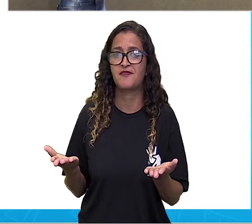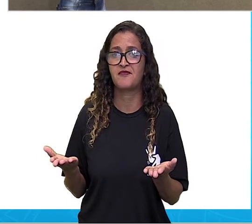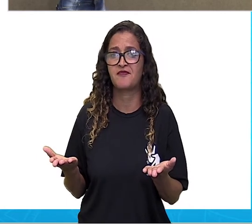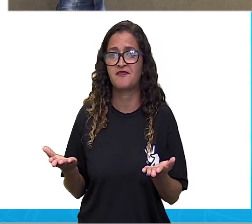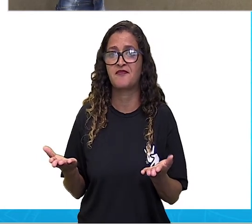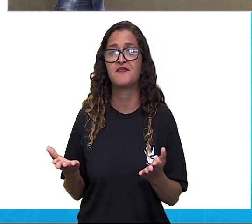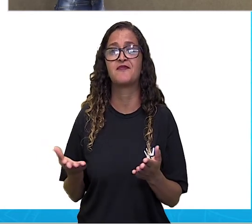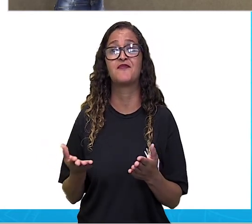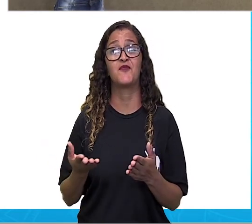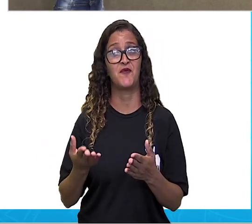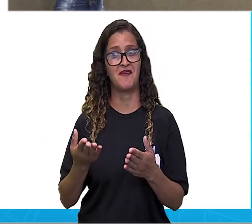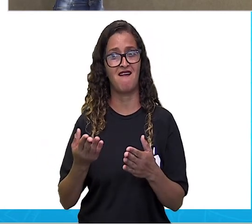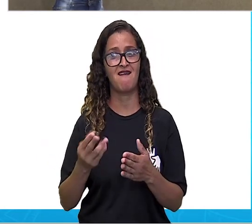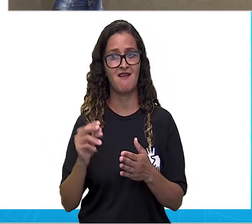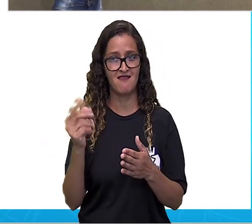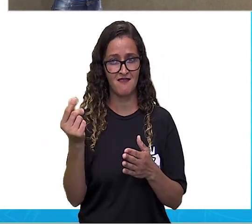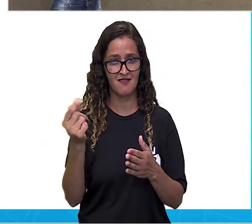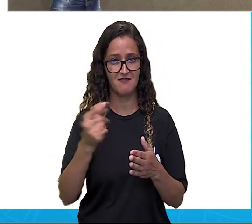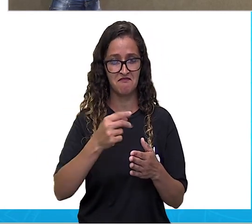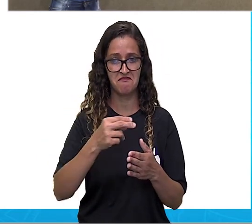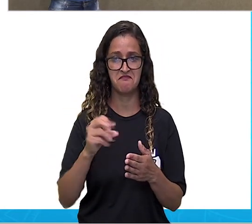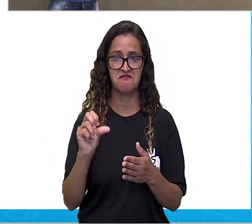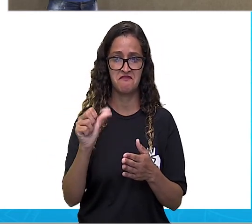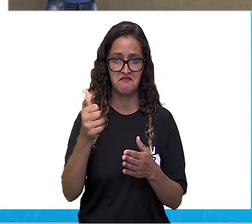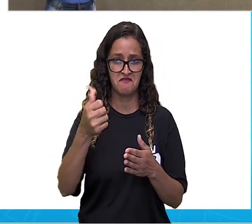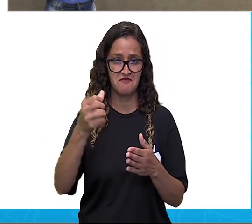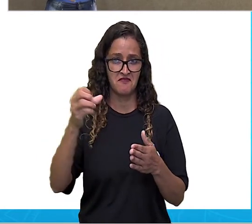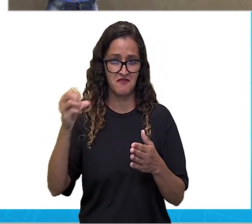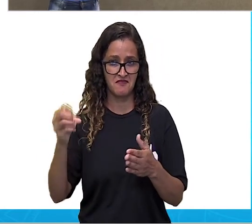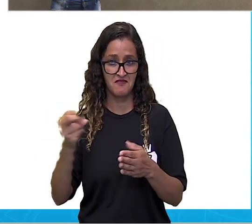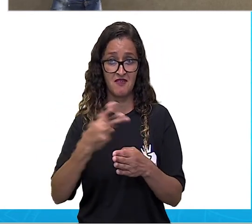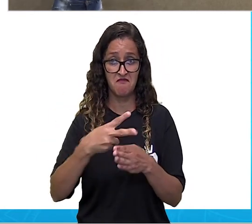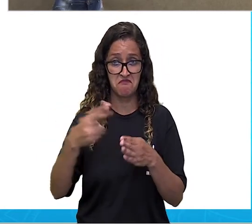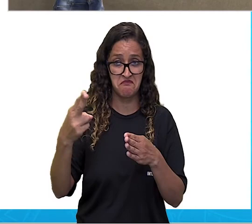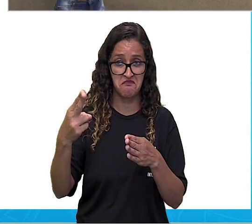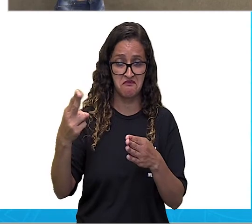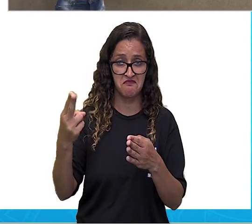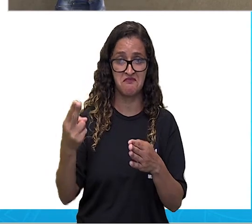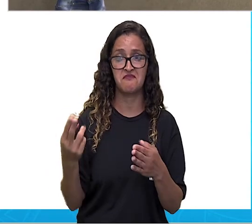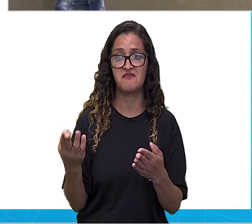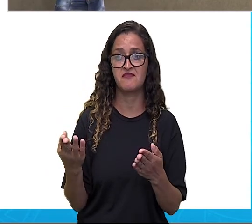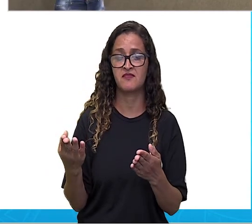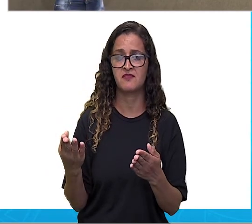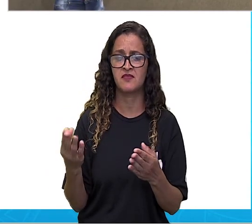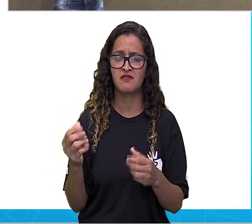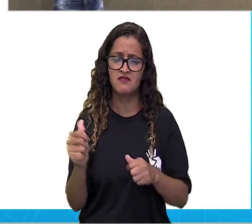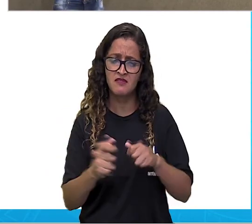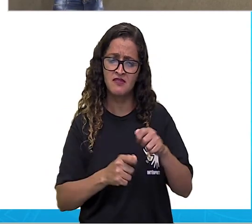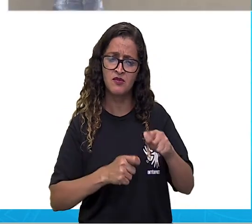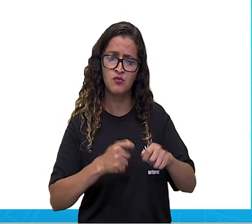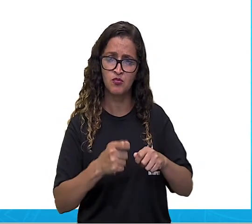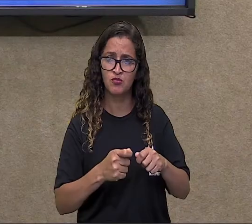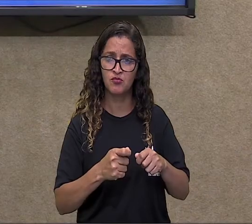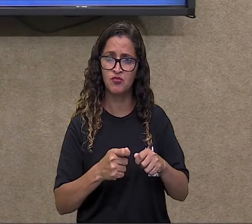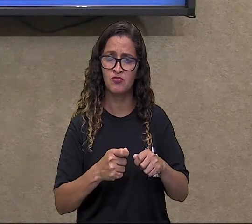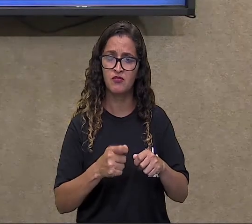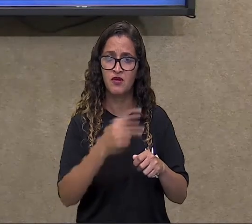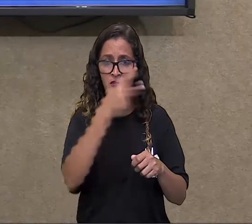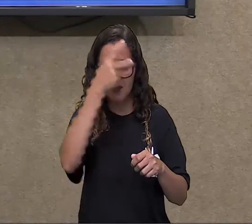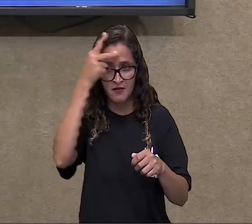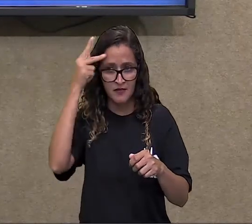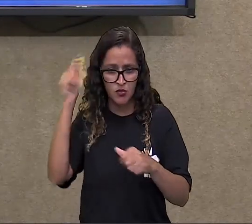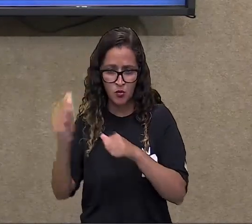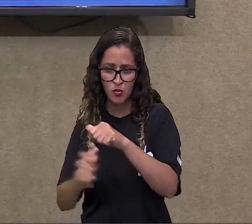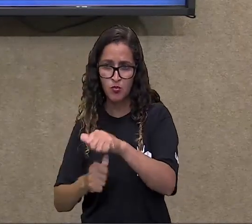reais? É o valor. Então, quando você vai dar troco para alguém ou quando alguém pede para você trocar